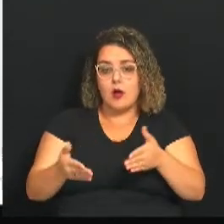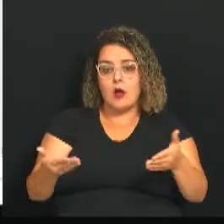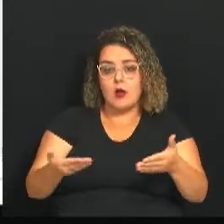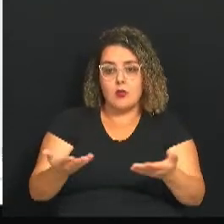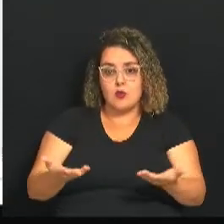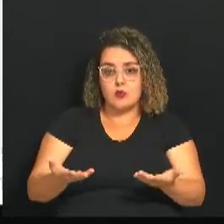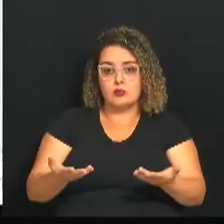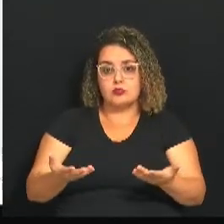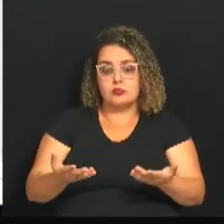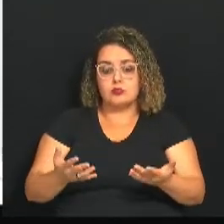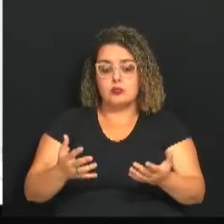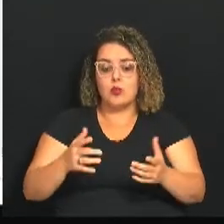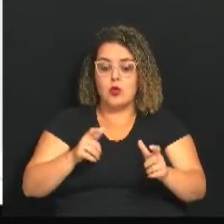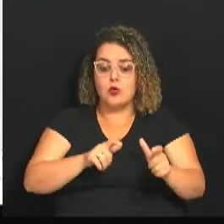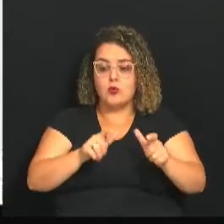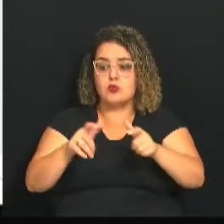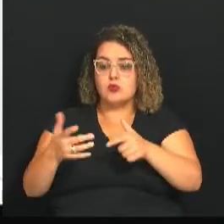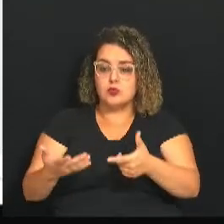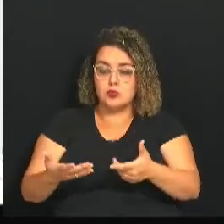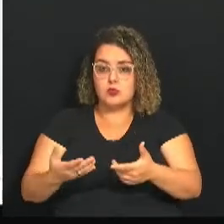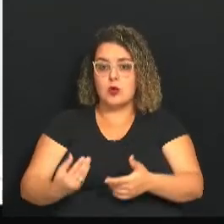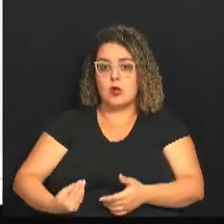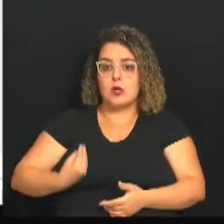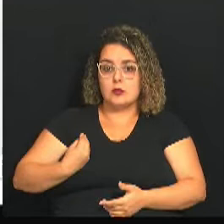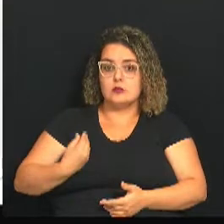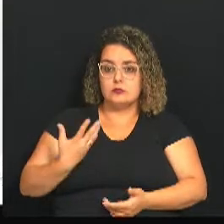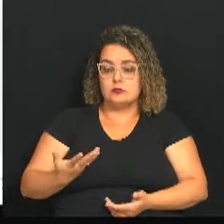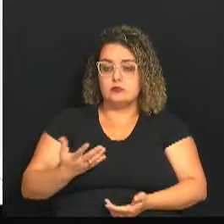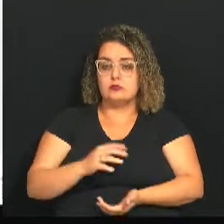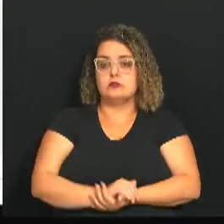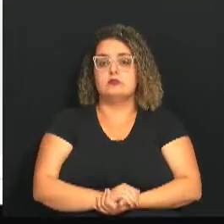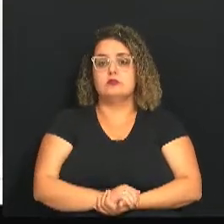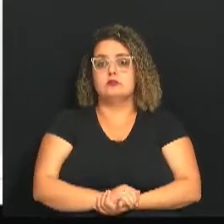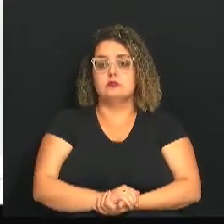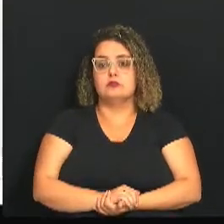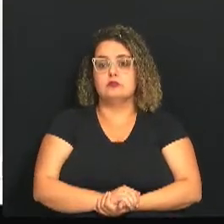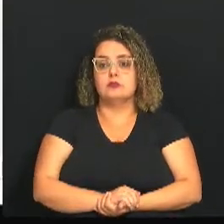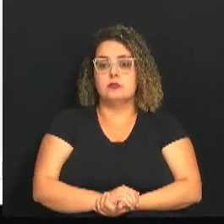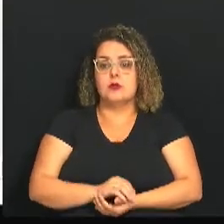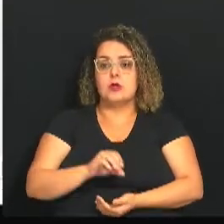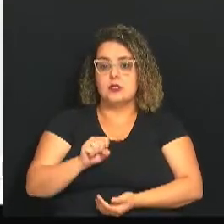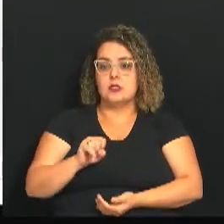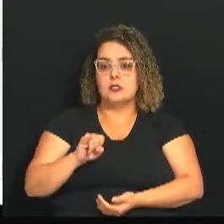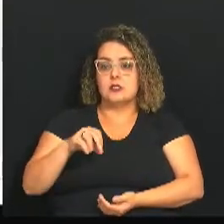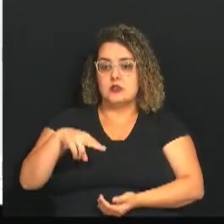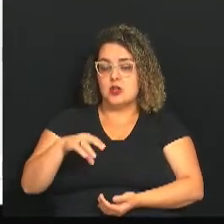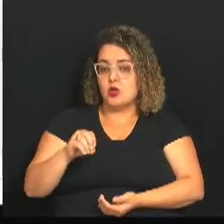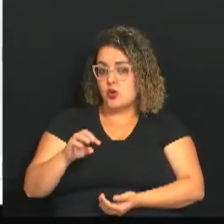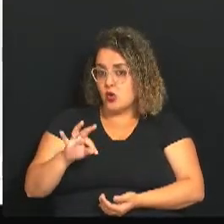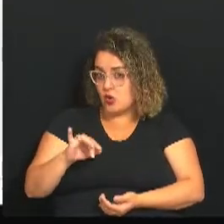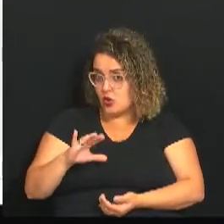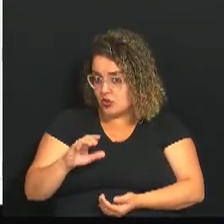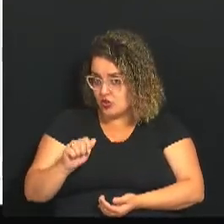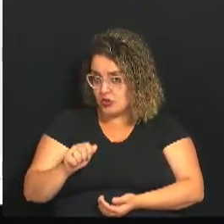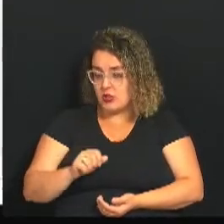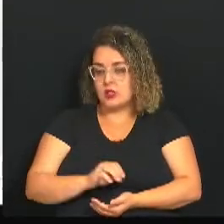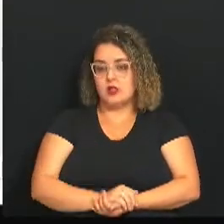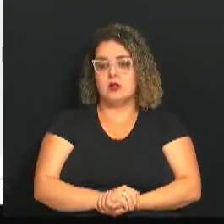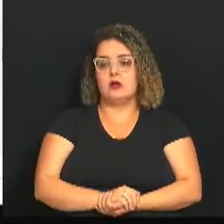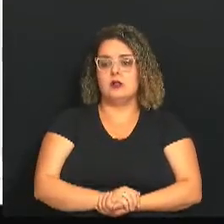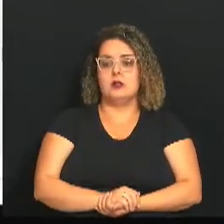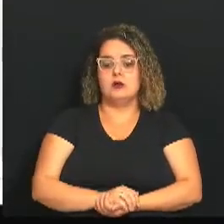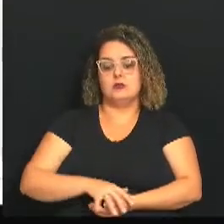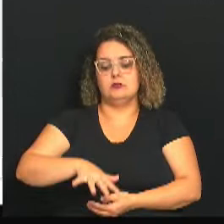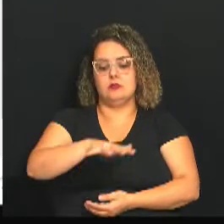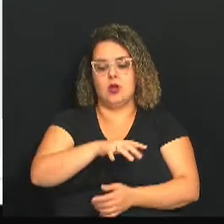atmosféricas no presente, analisa cartas sinóticas, né, que mostram sistemas atuantes, uma área